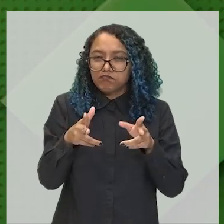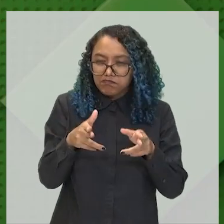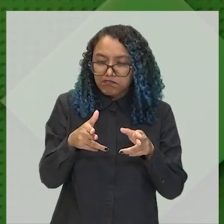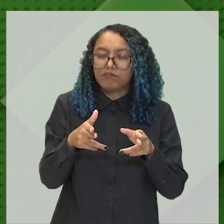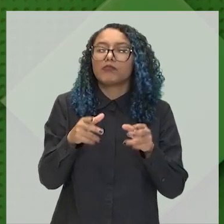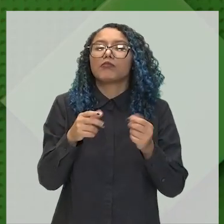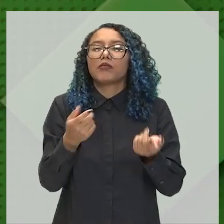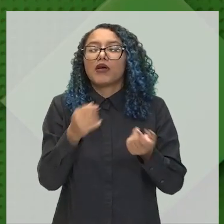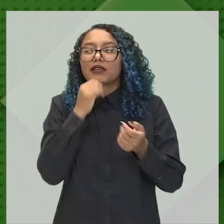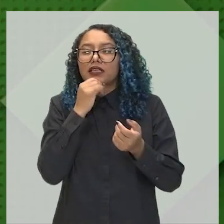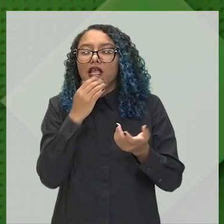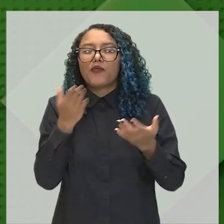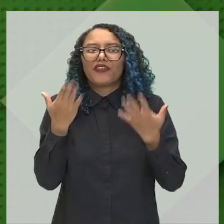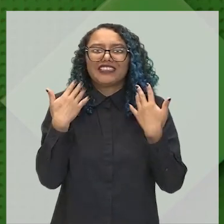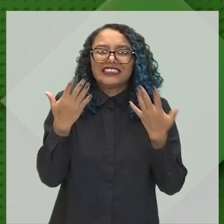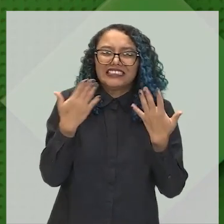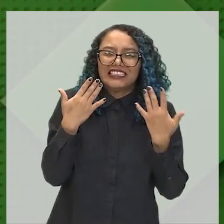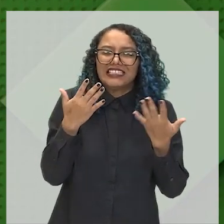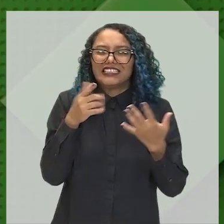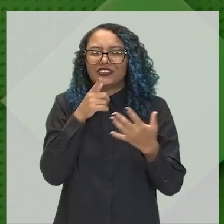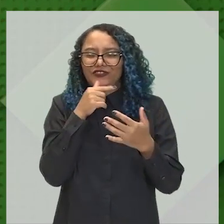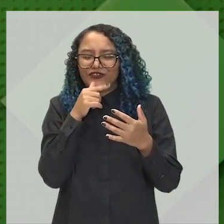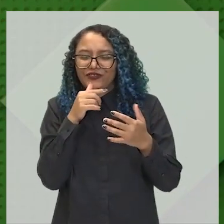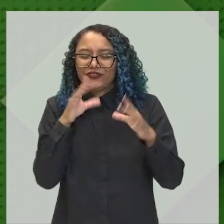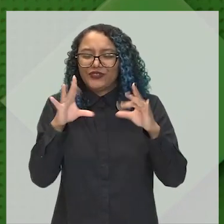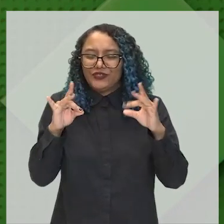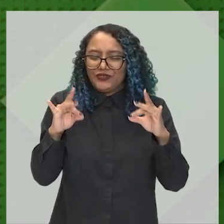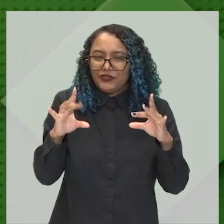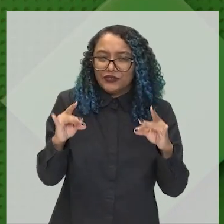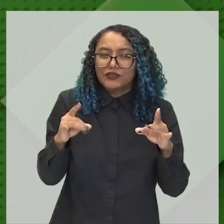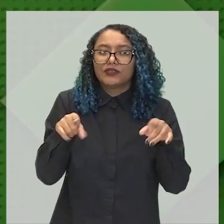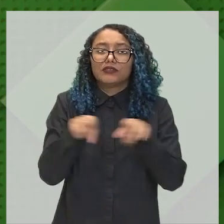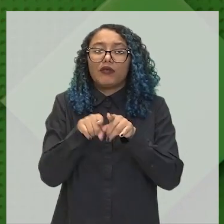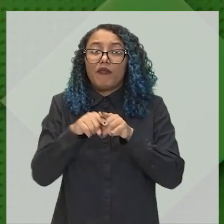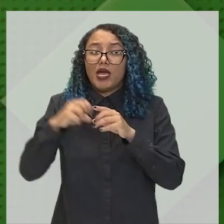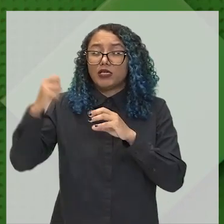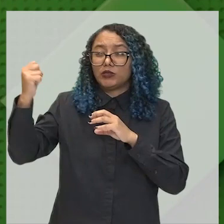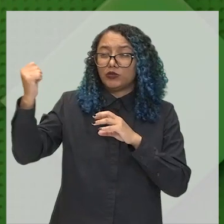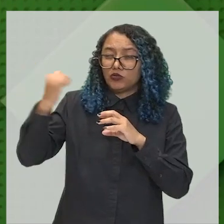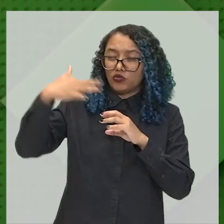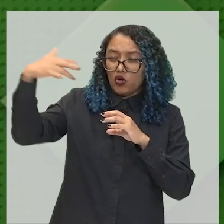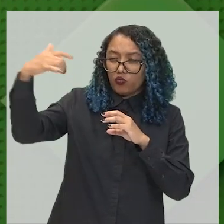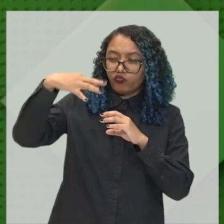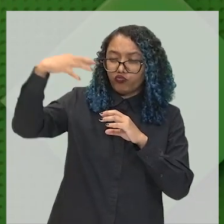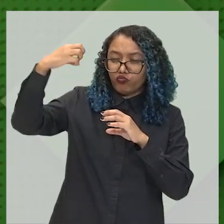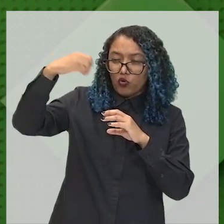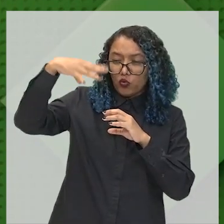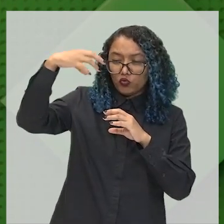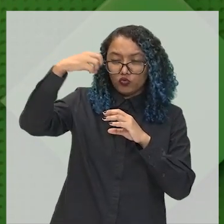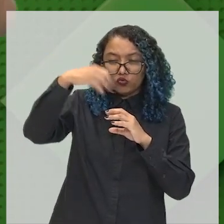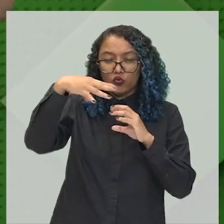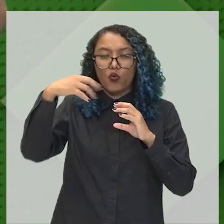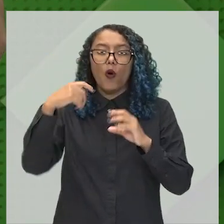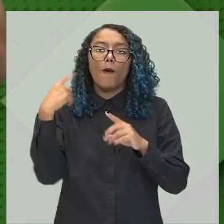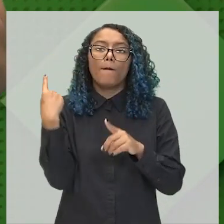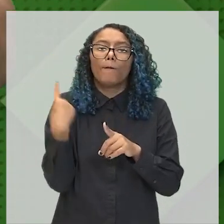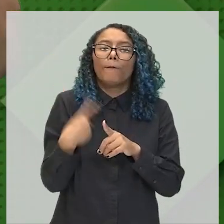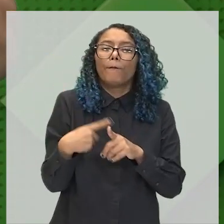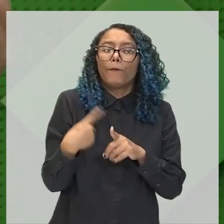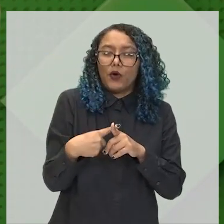ser quente, de ser muito úmido, com muita iluminação, porque os raios